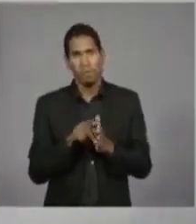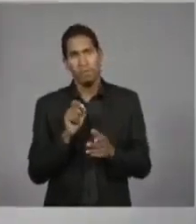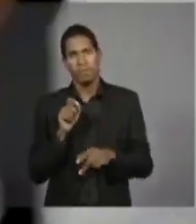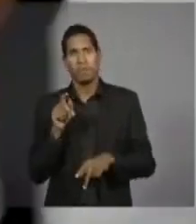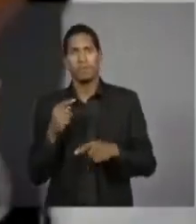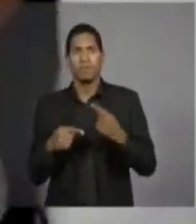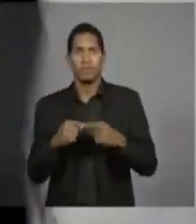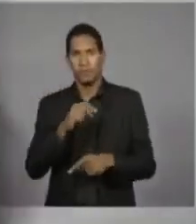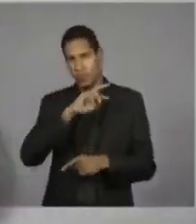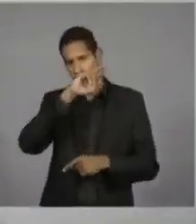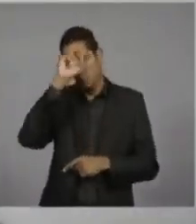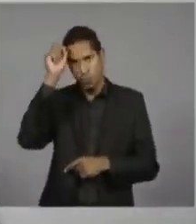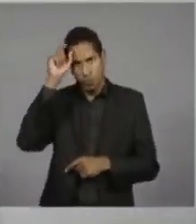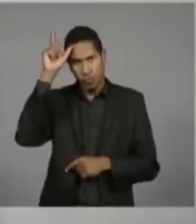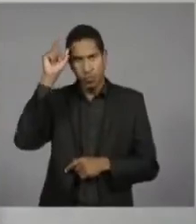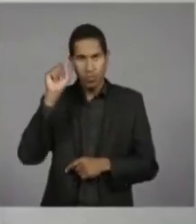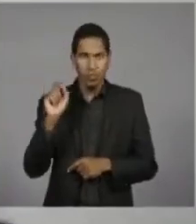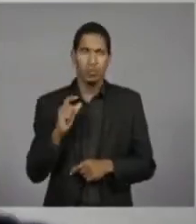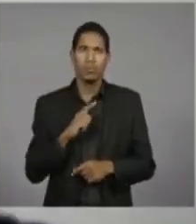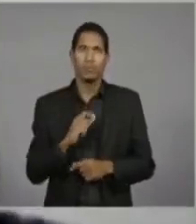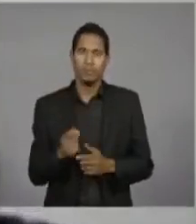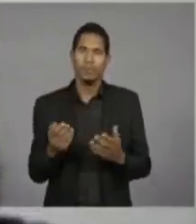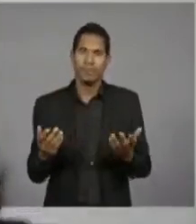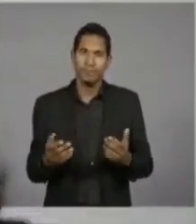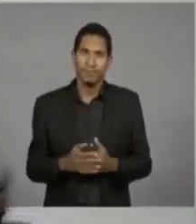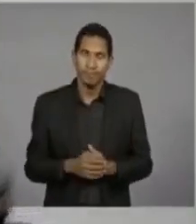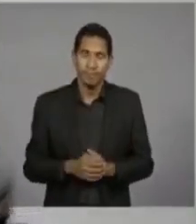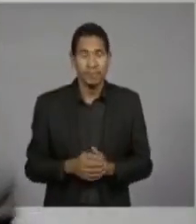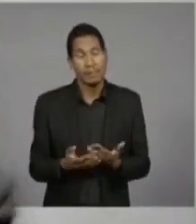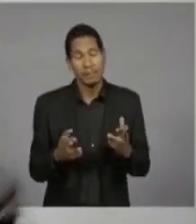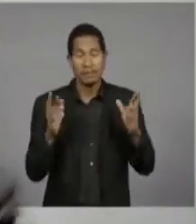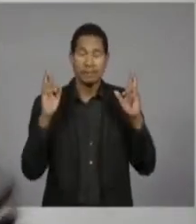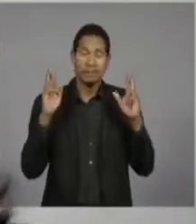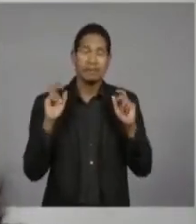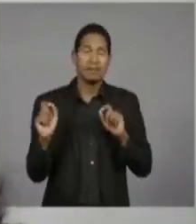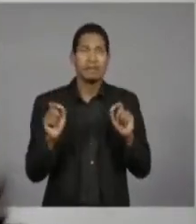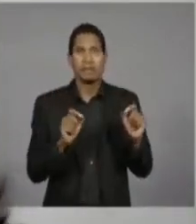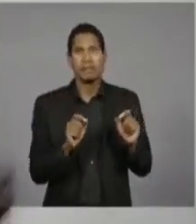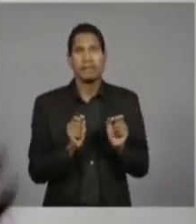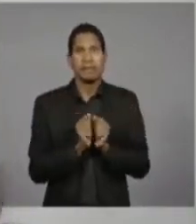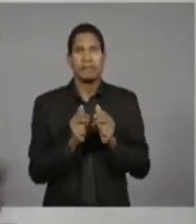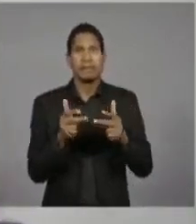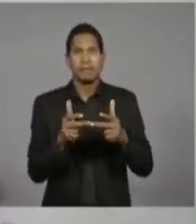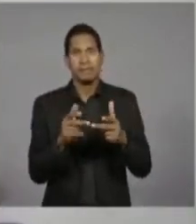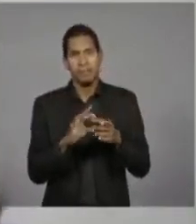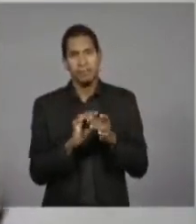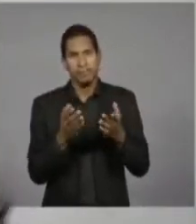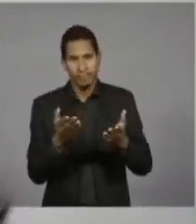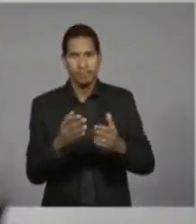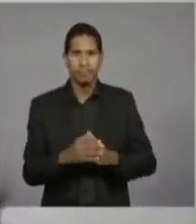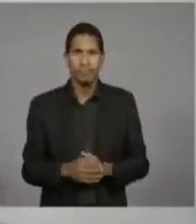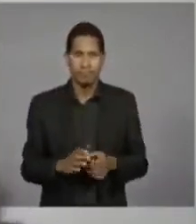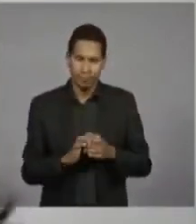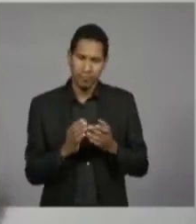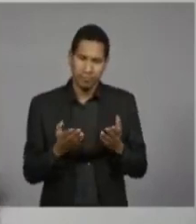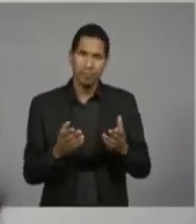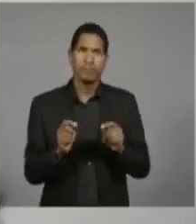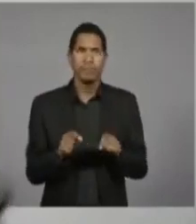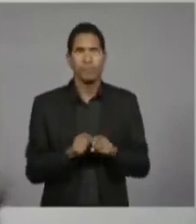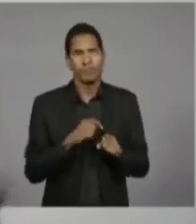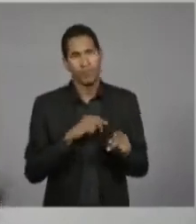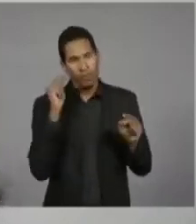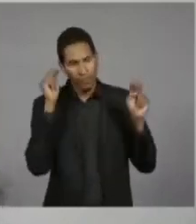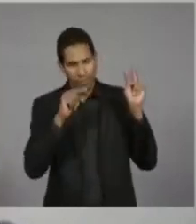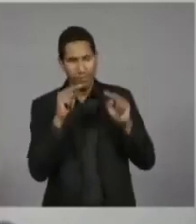executivo, do outro executivo. Então, espero que a Câmara permita isso, permita que sejam